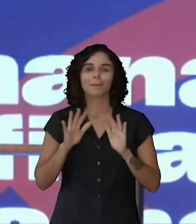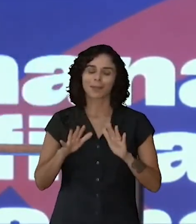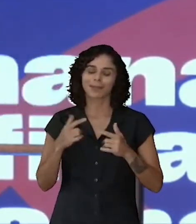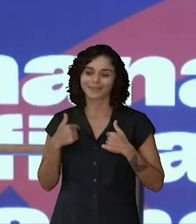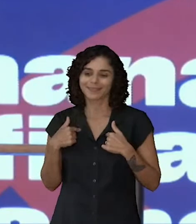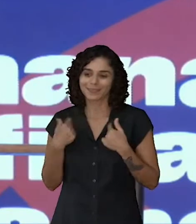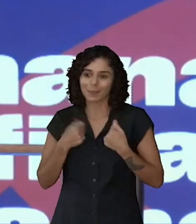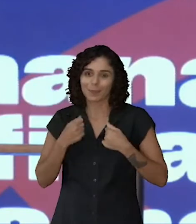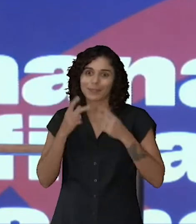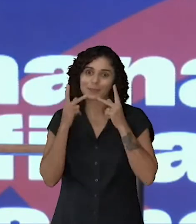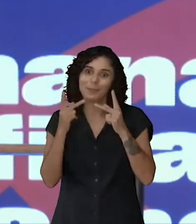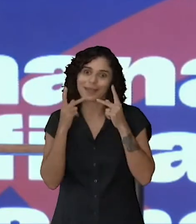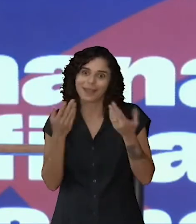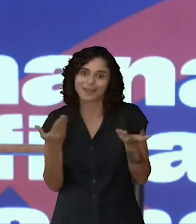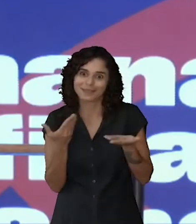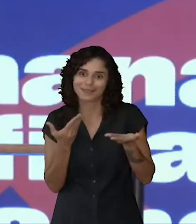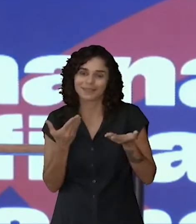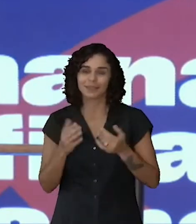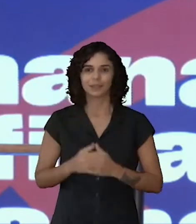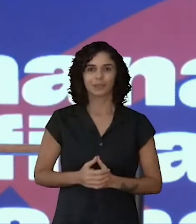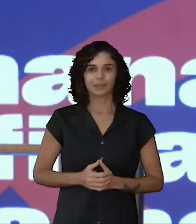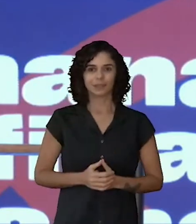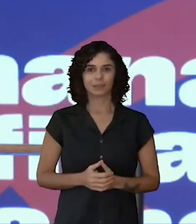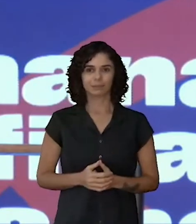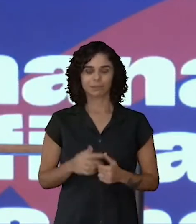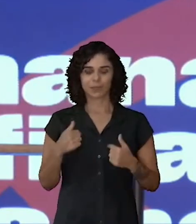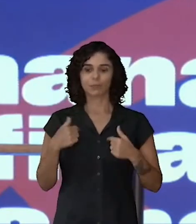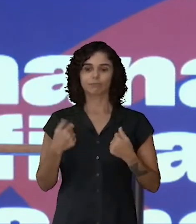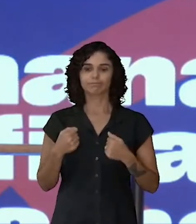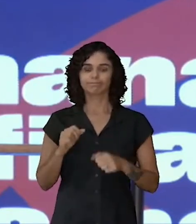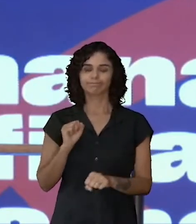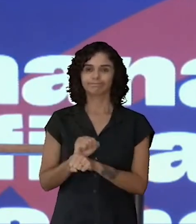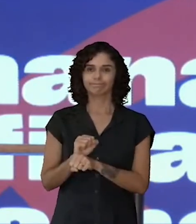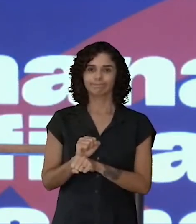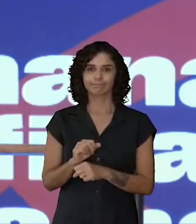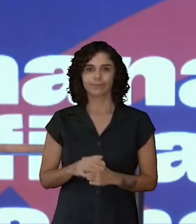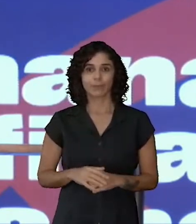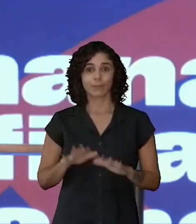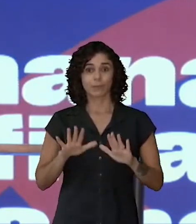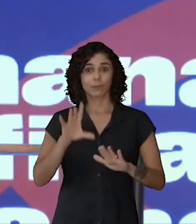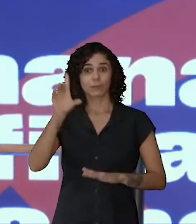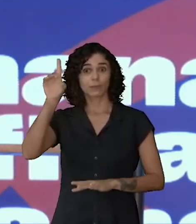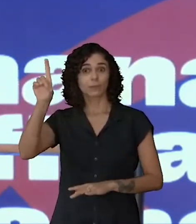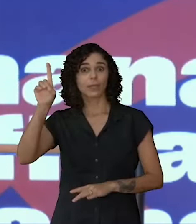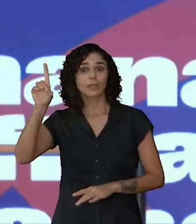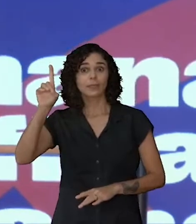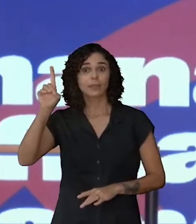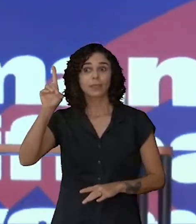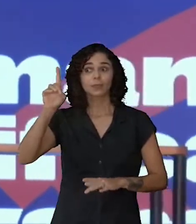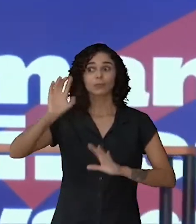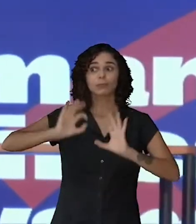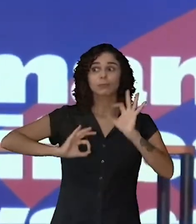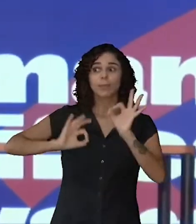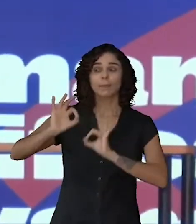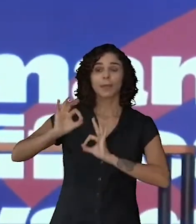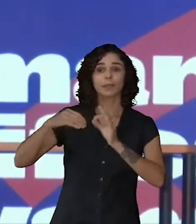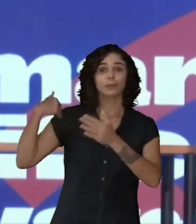hoje. Então eu preciso parar. Mas Deus vem